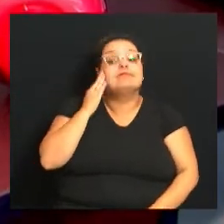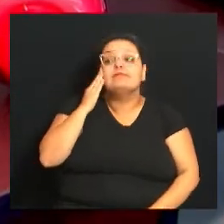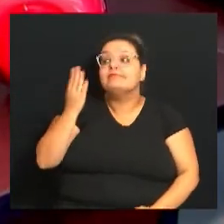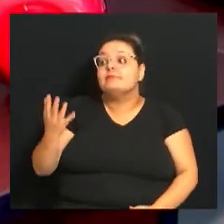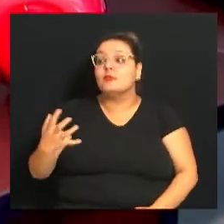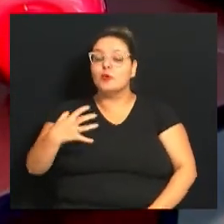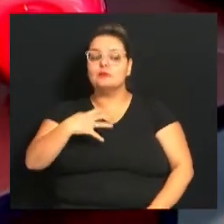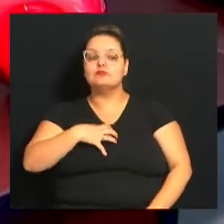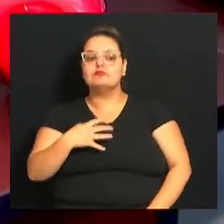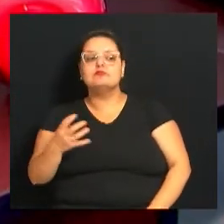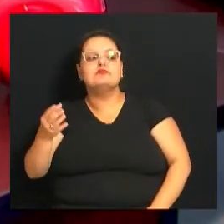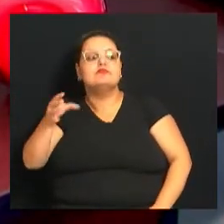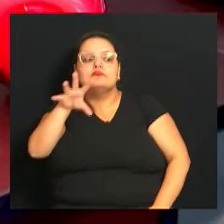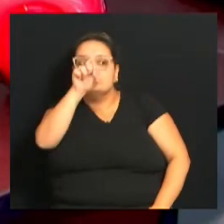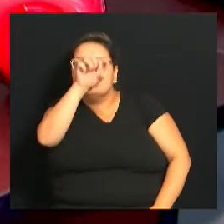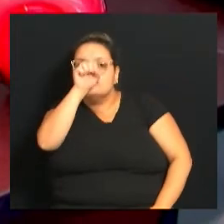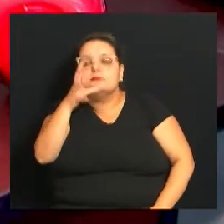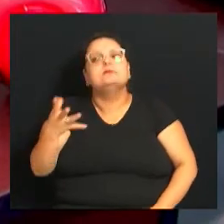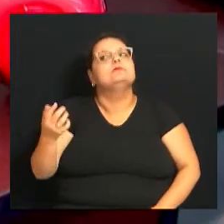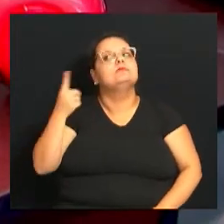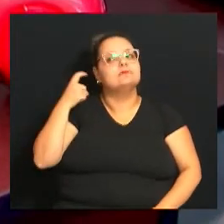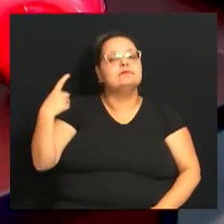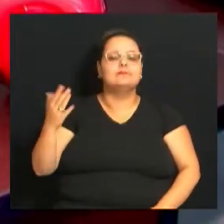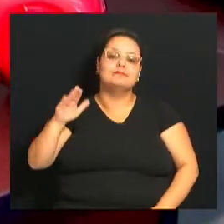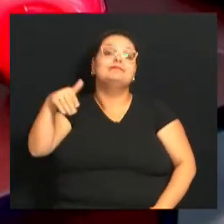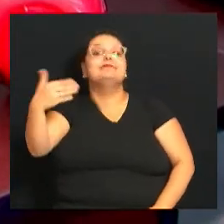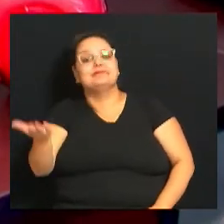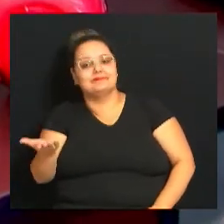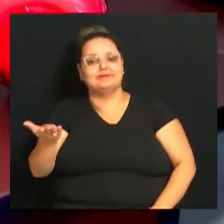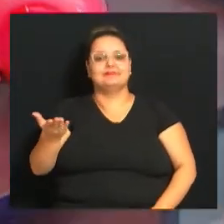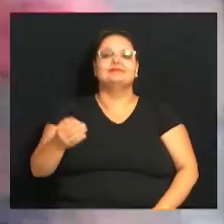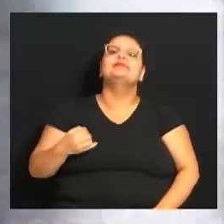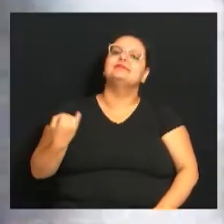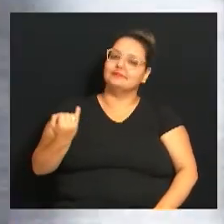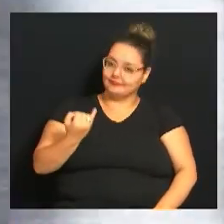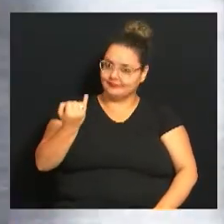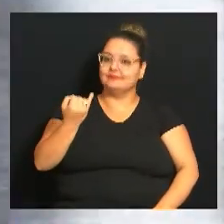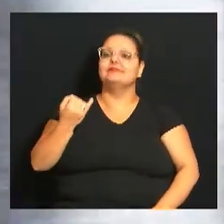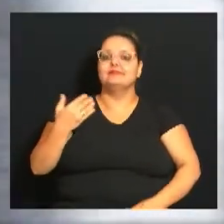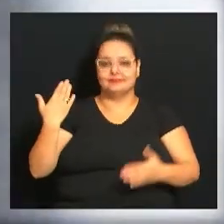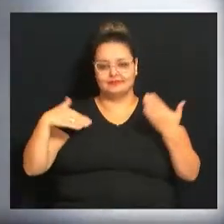dentro. Mesmo morando numa casa grande, é necessário levar o cão para passear.